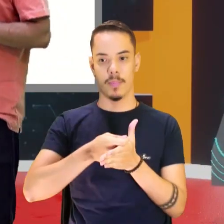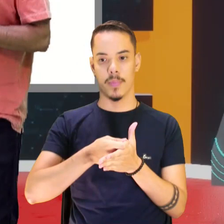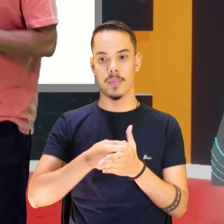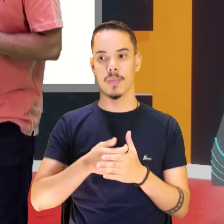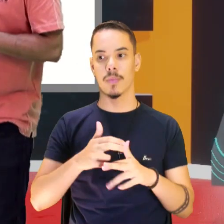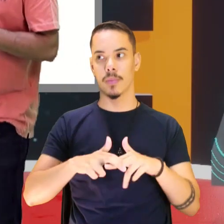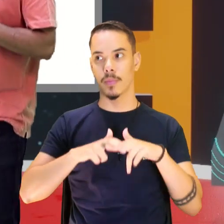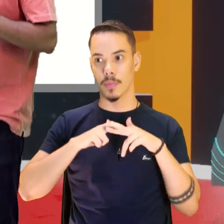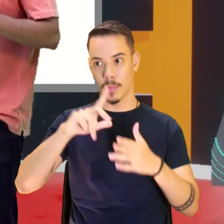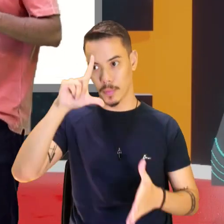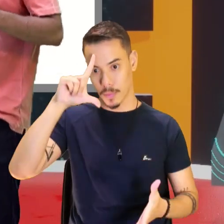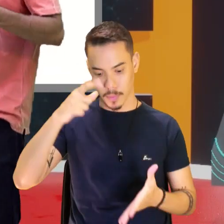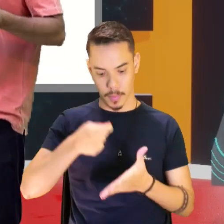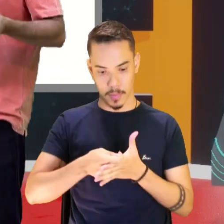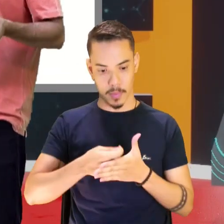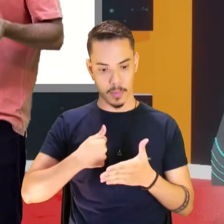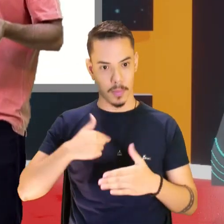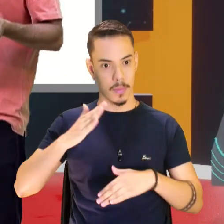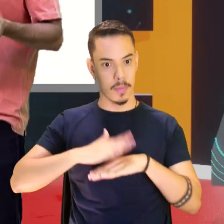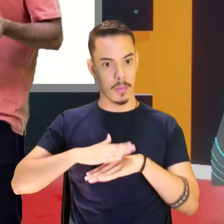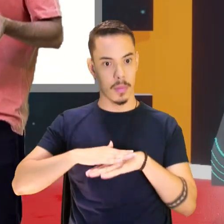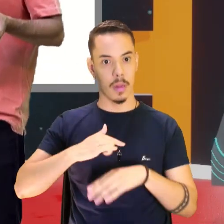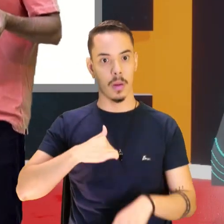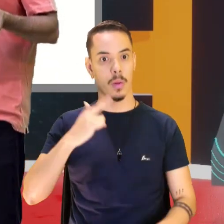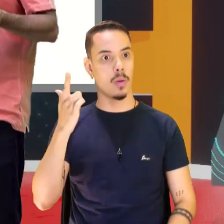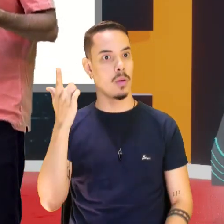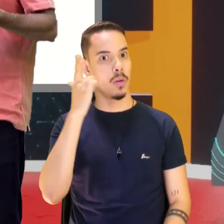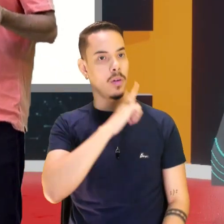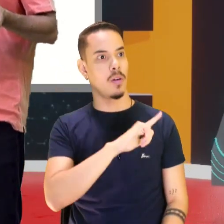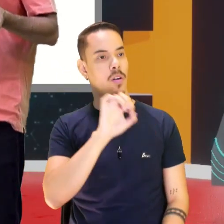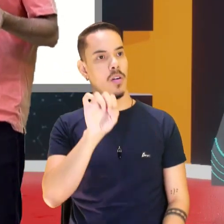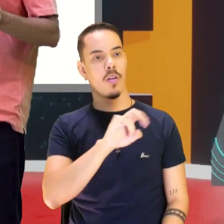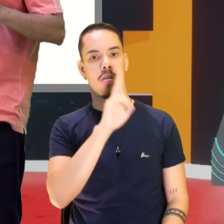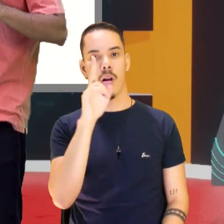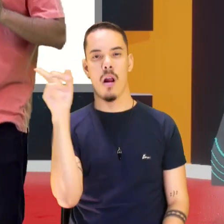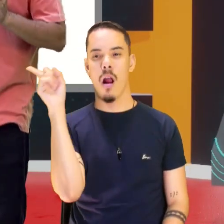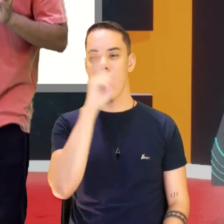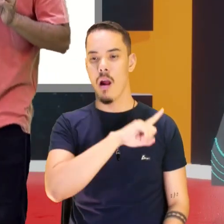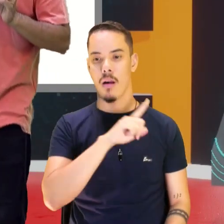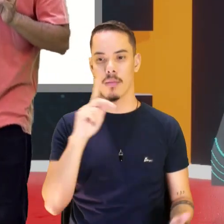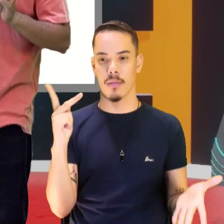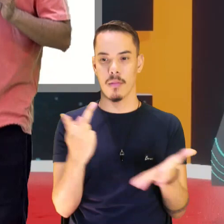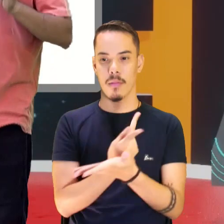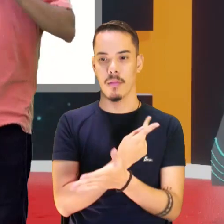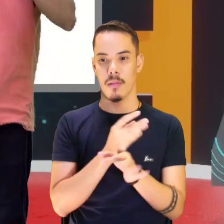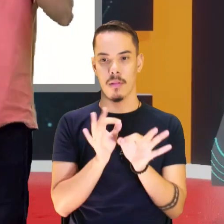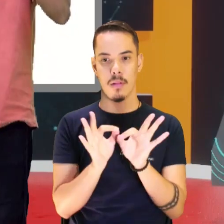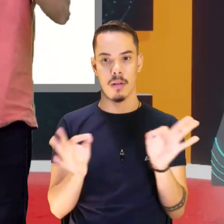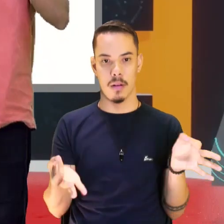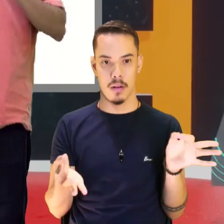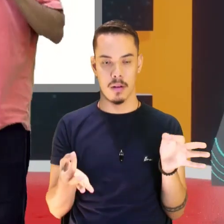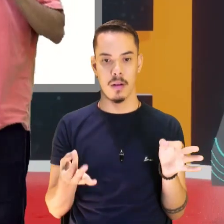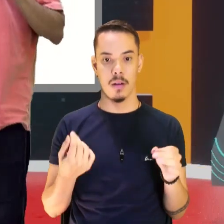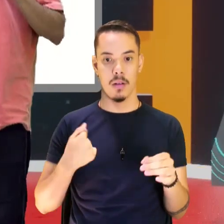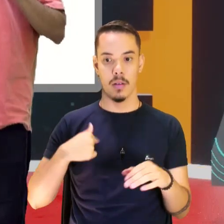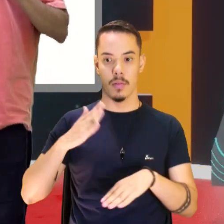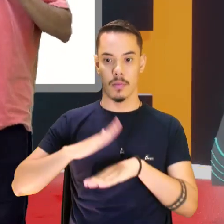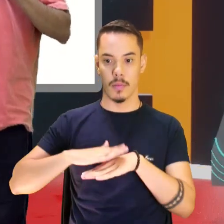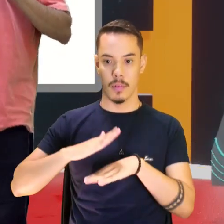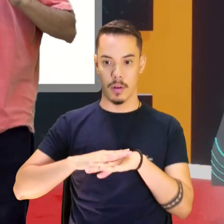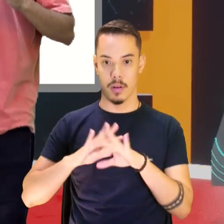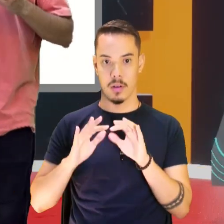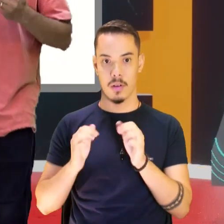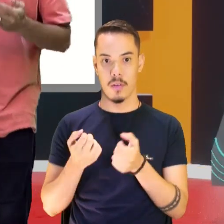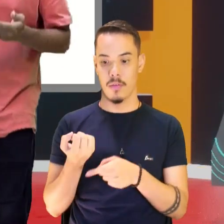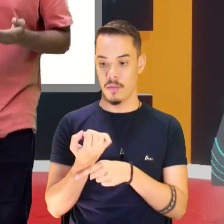nessa tomada de decisão é onde eu acerto ou eu erro a regra de 3, porque ela é muito simples. Você monta as frações e